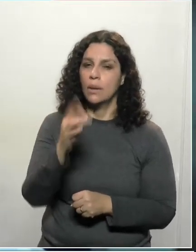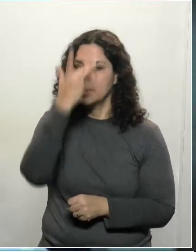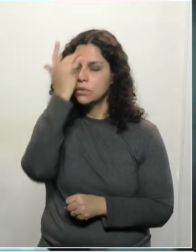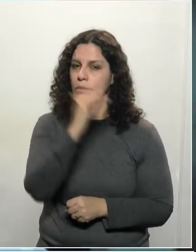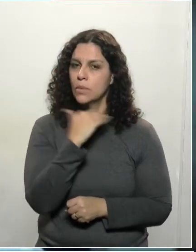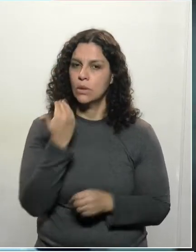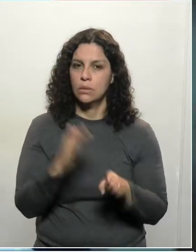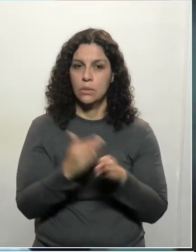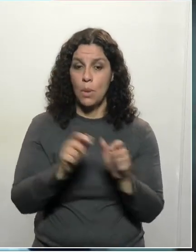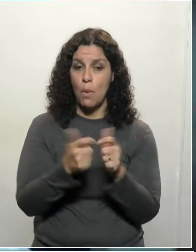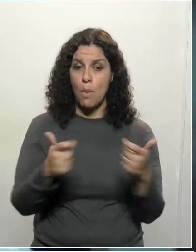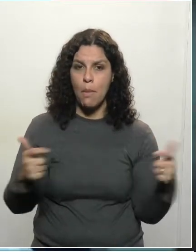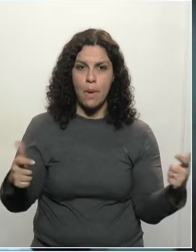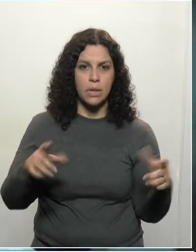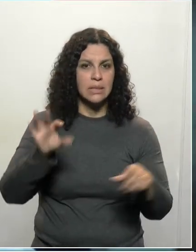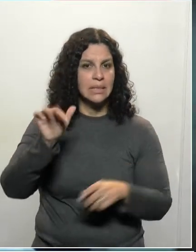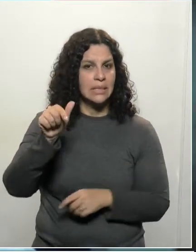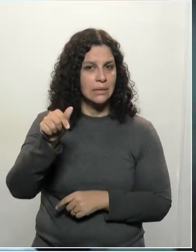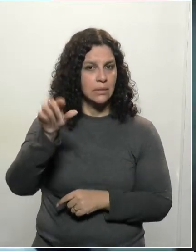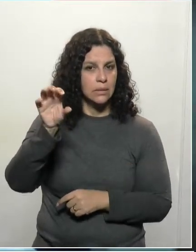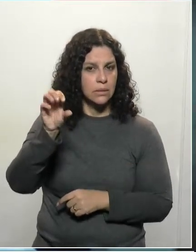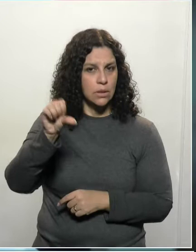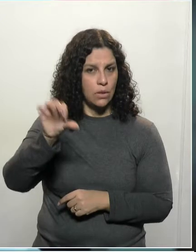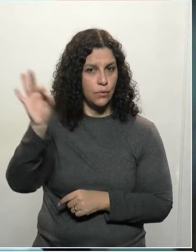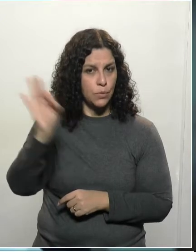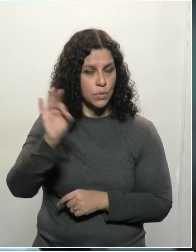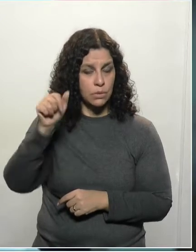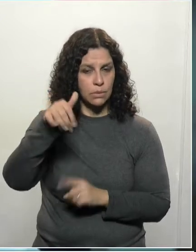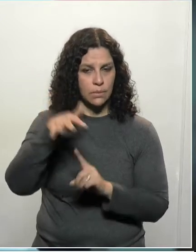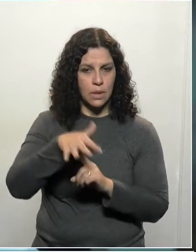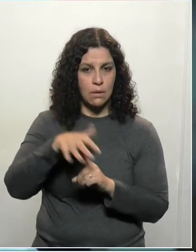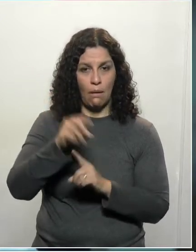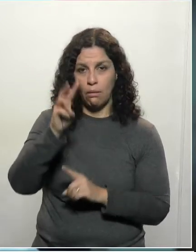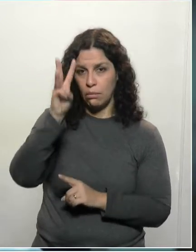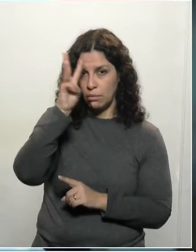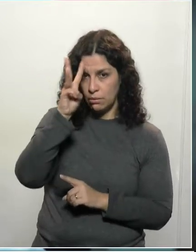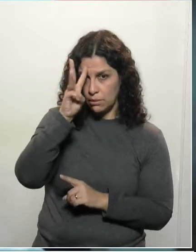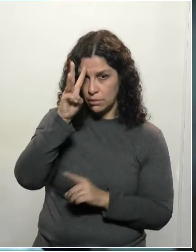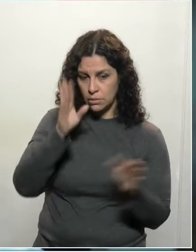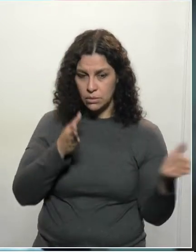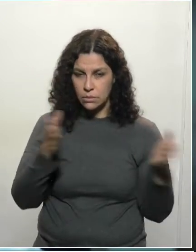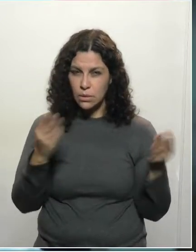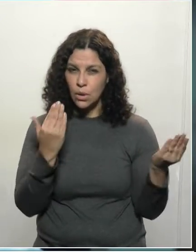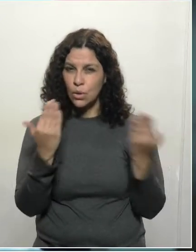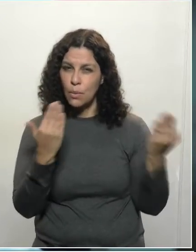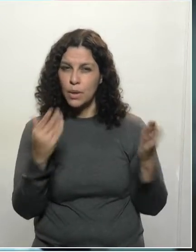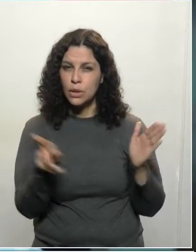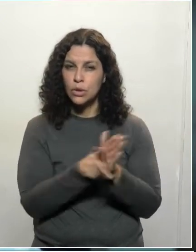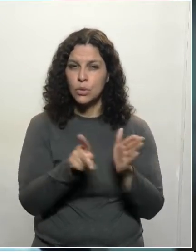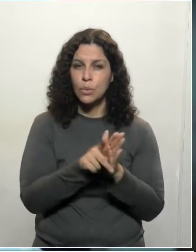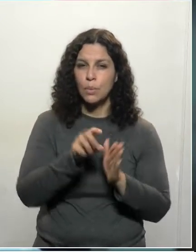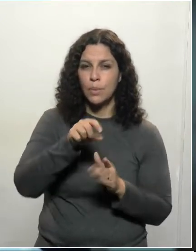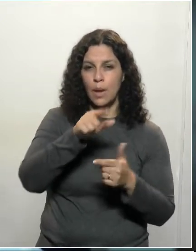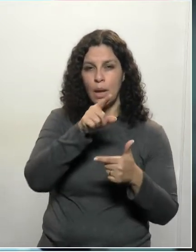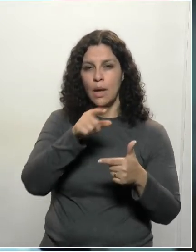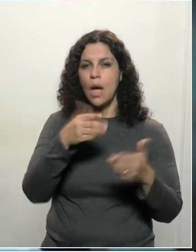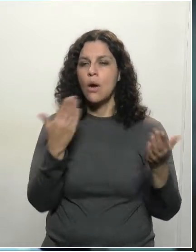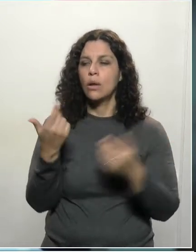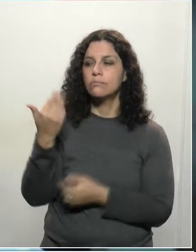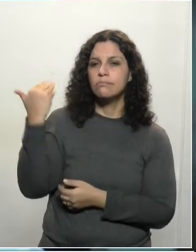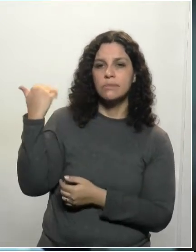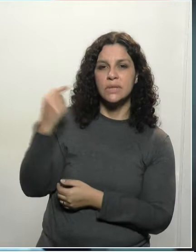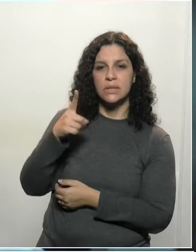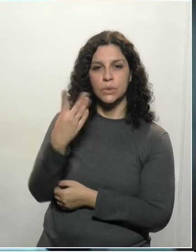móvel, as mortes cresceram 79% no Paraná nesta terça-feira, em relação à média de 14 dias